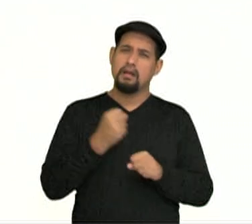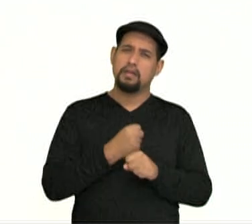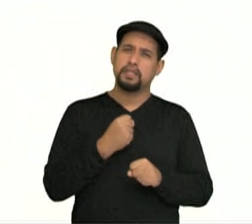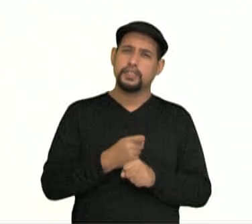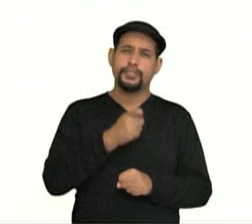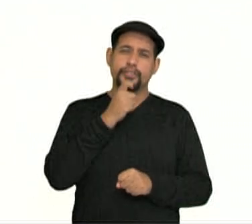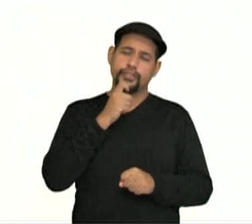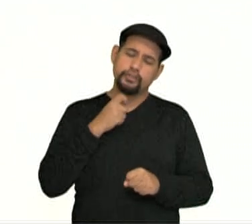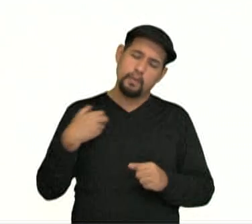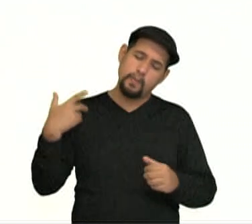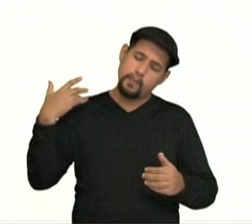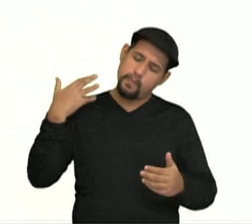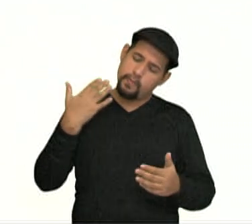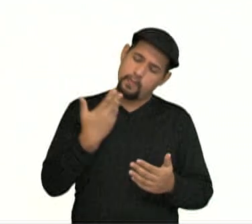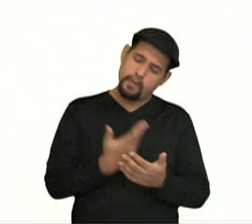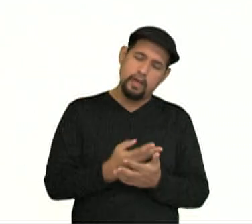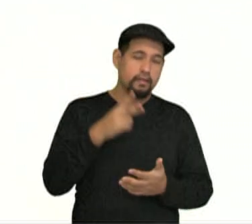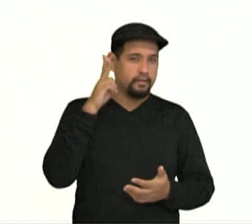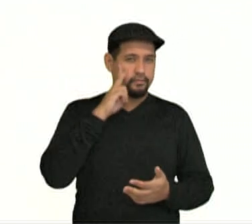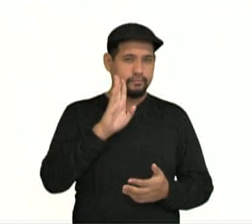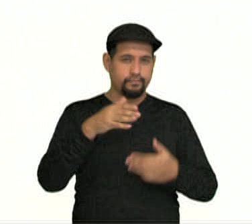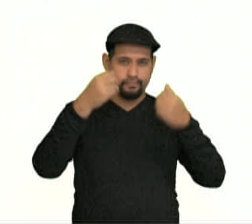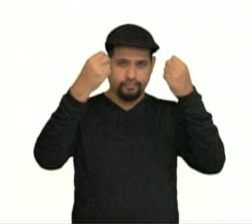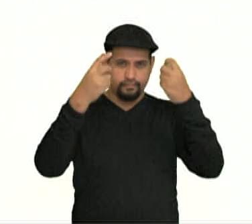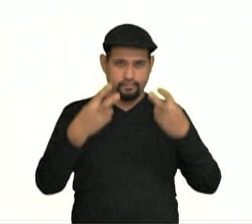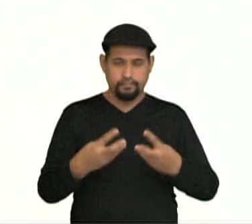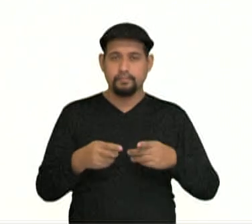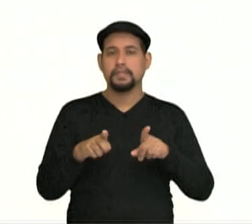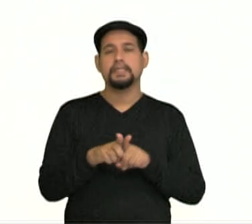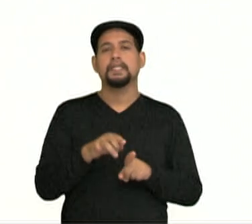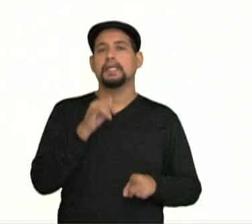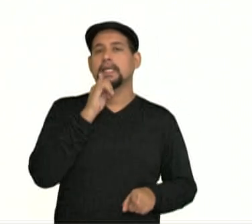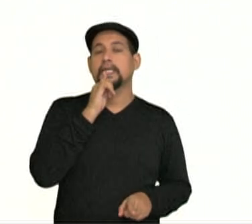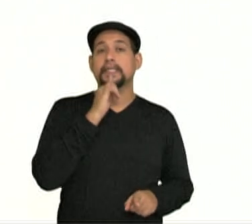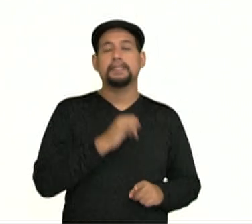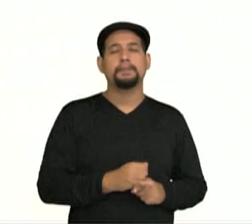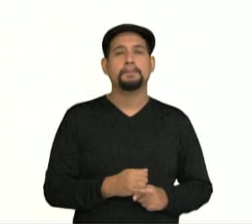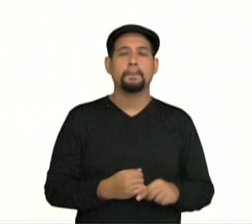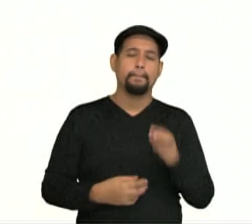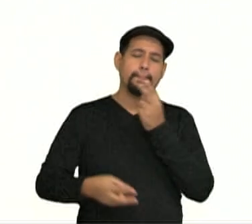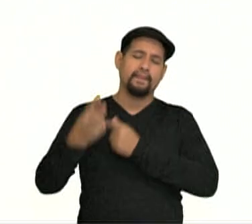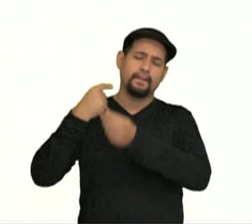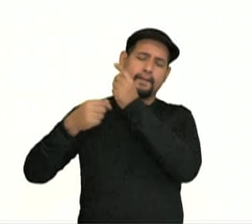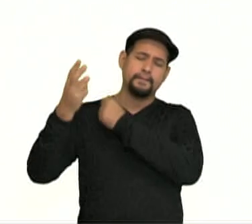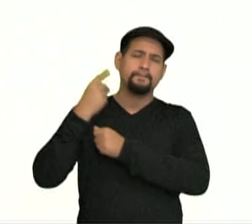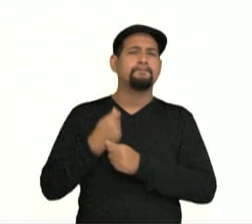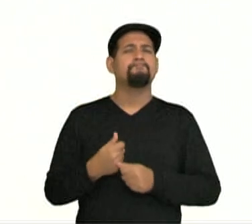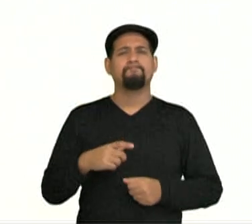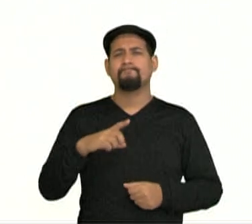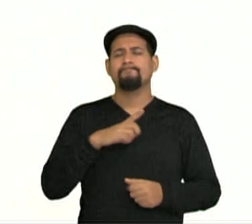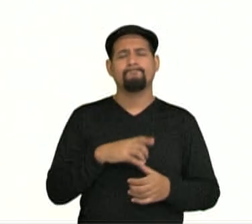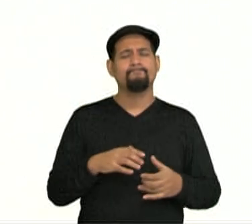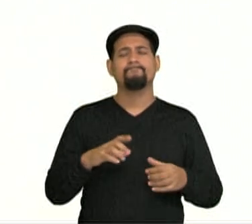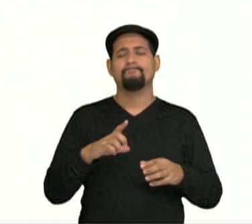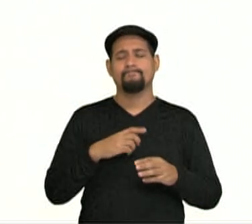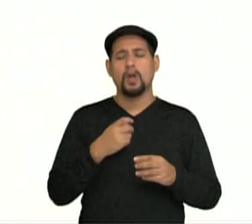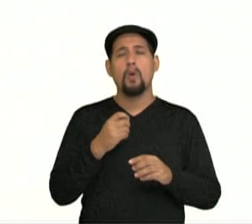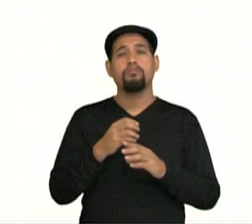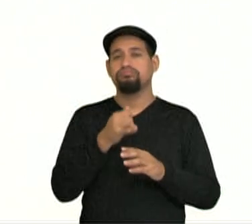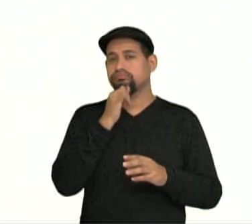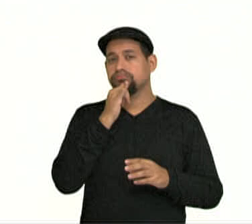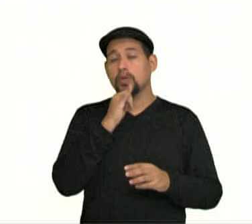recentes. Lembra que eu falei agora há pouco que os maciços antigos eles sofreram com a ação